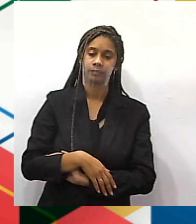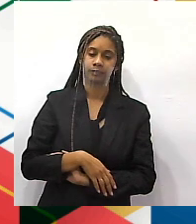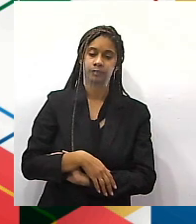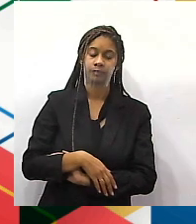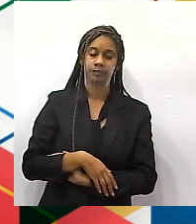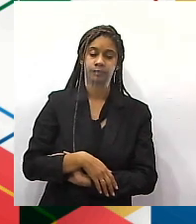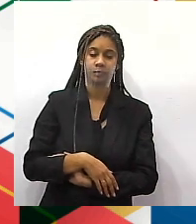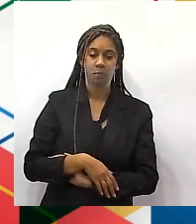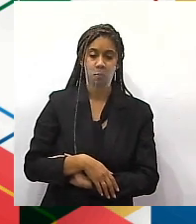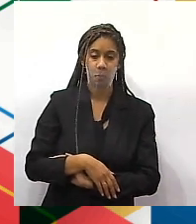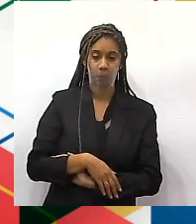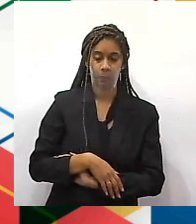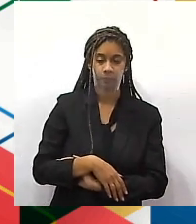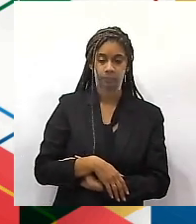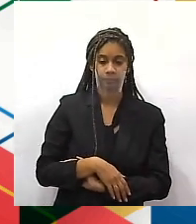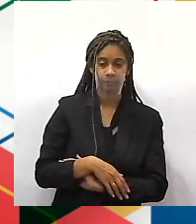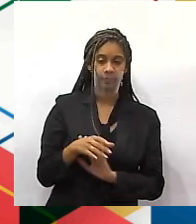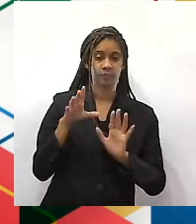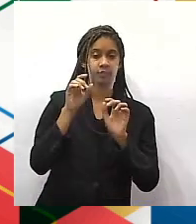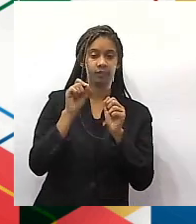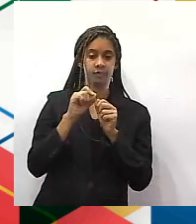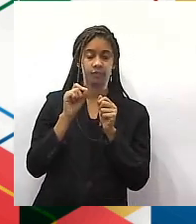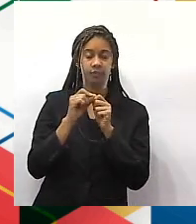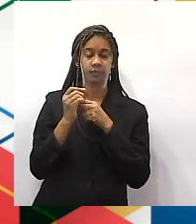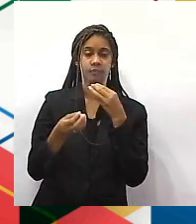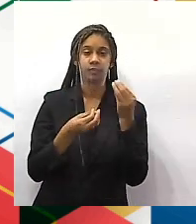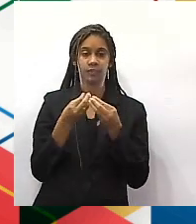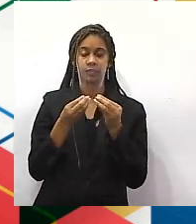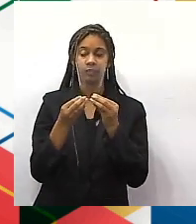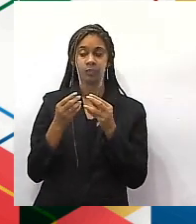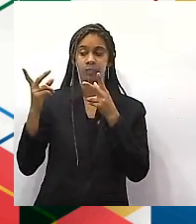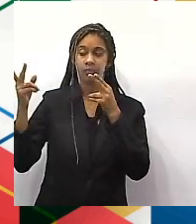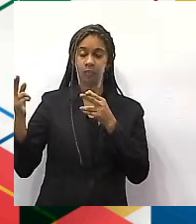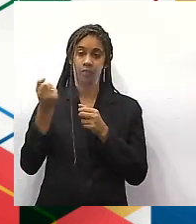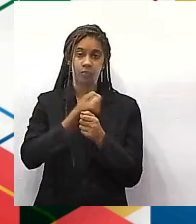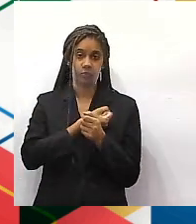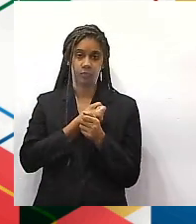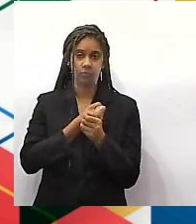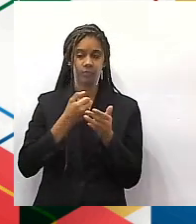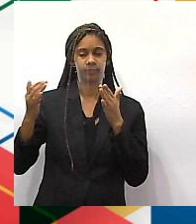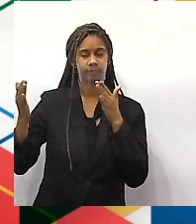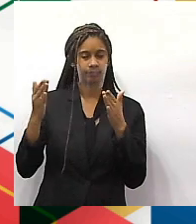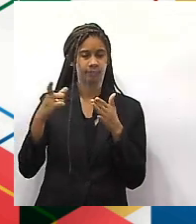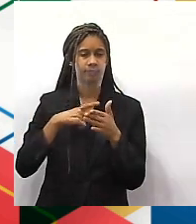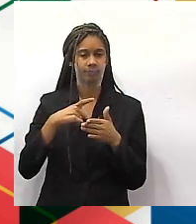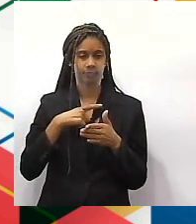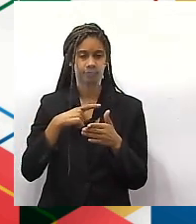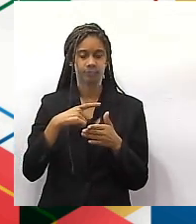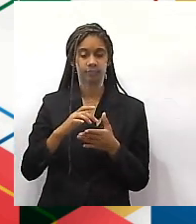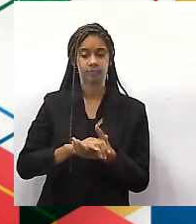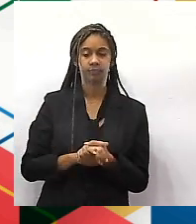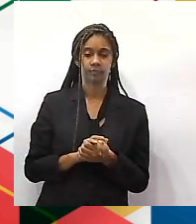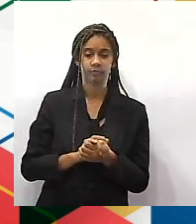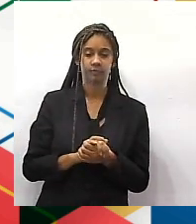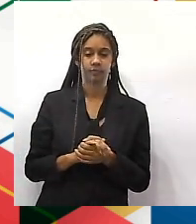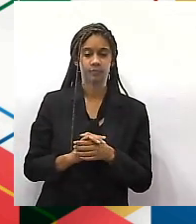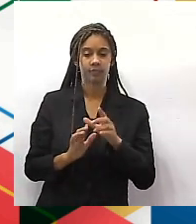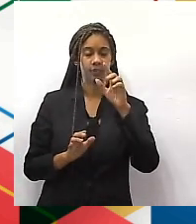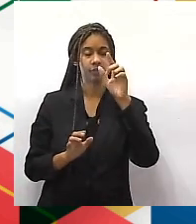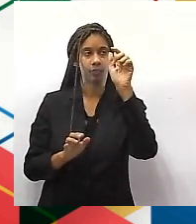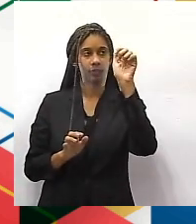formas aqui. Vamos pegar os segmentos que estão na mesma transversal. Então, esse aqui e essa outra transversal aqui, ó.